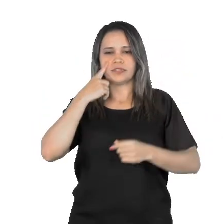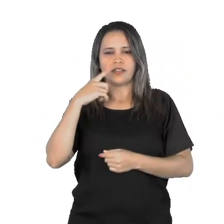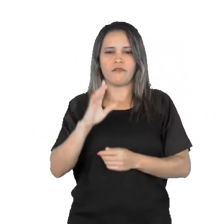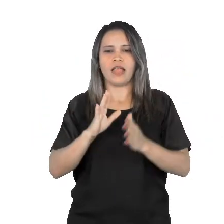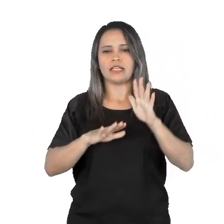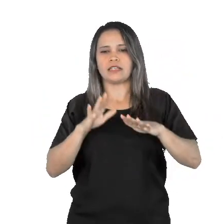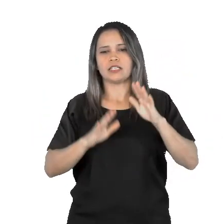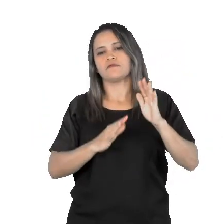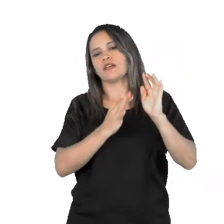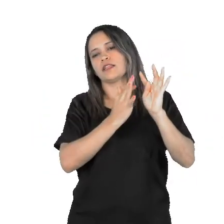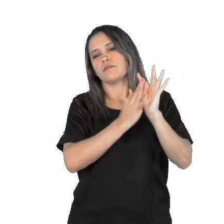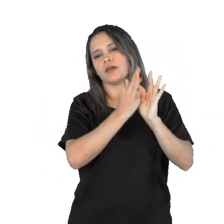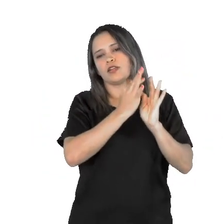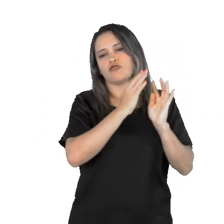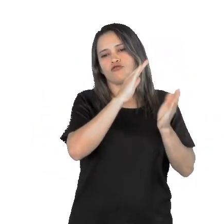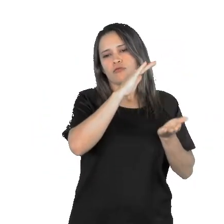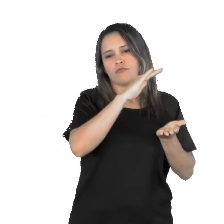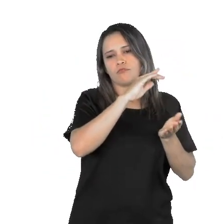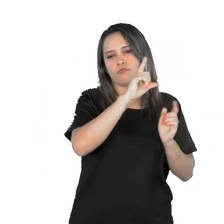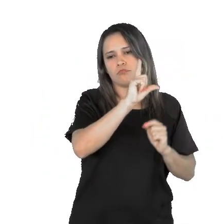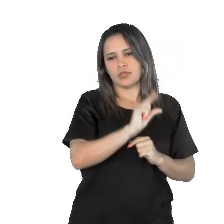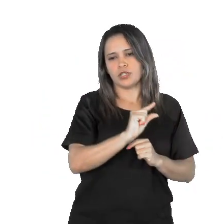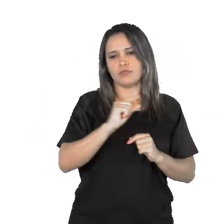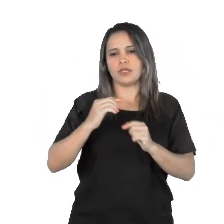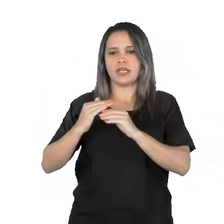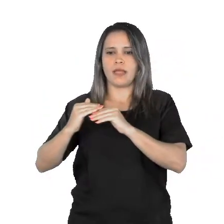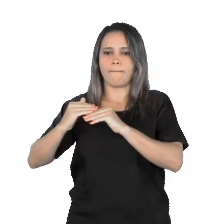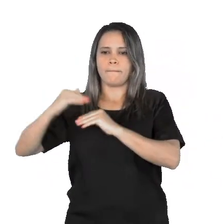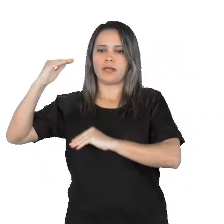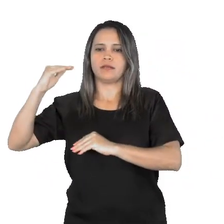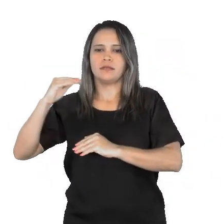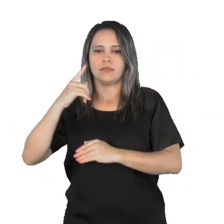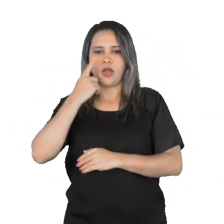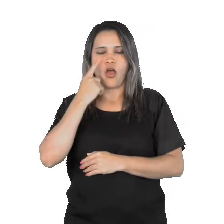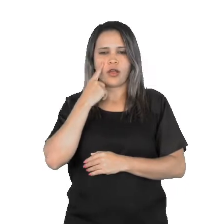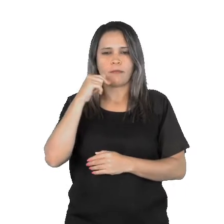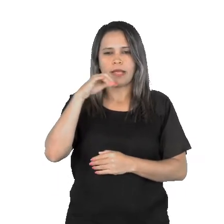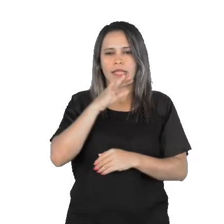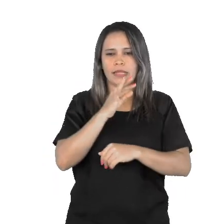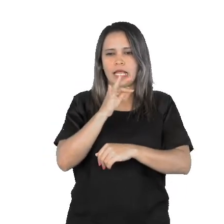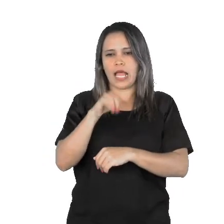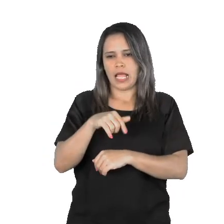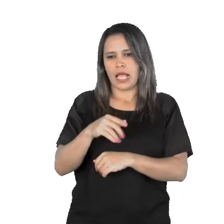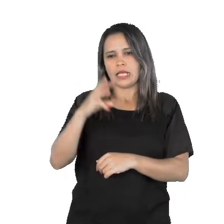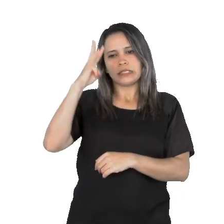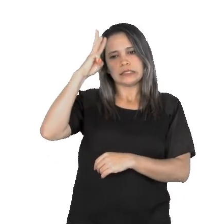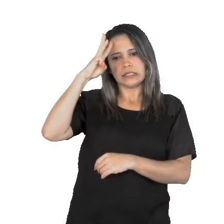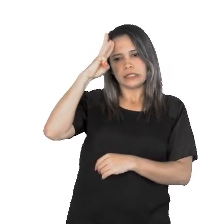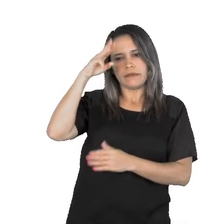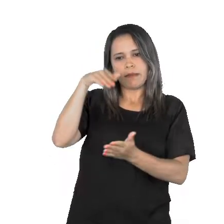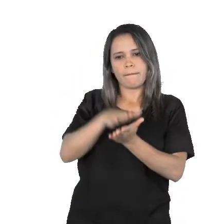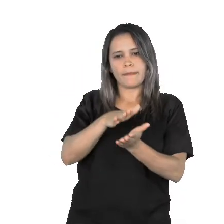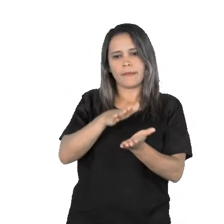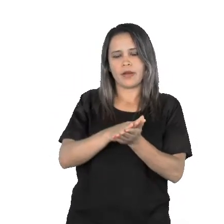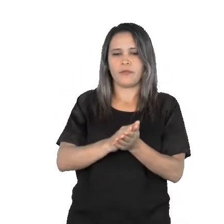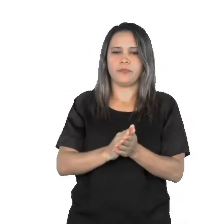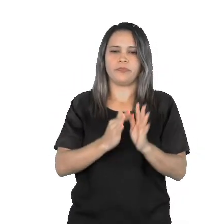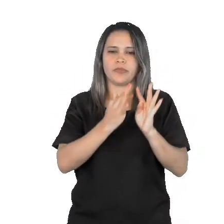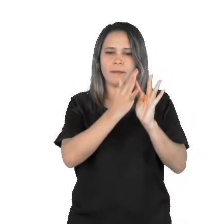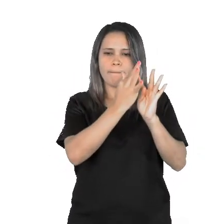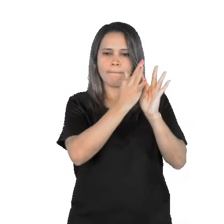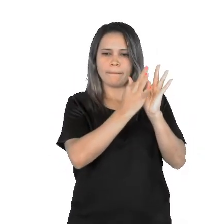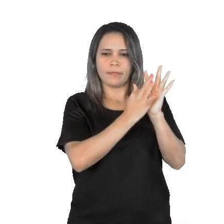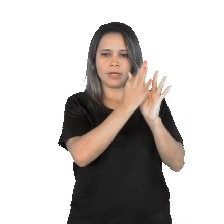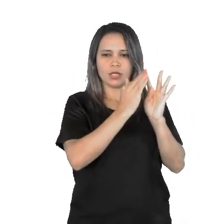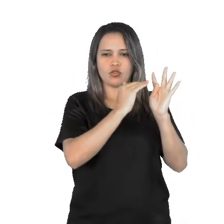mínima e a temperatura máxima. Nesse primeiro dia aí, ó, uma terça-feira em Palmas. A mínima, 23 graus Celsius